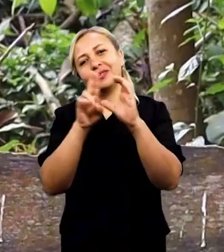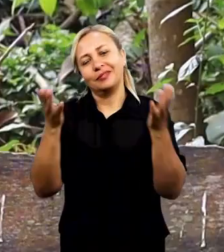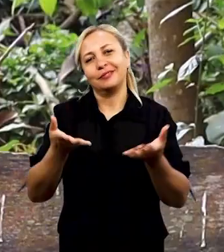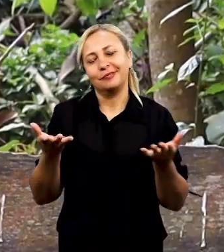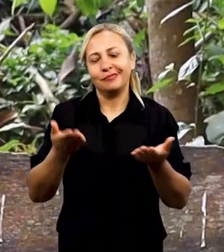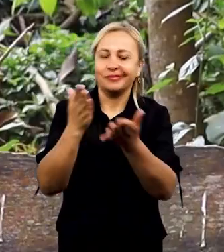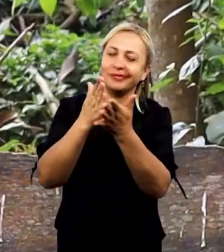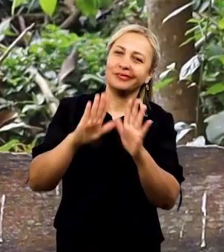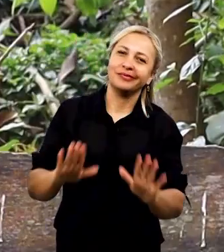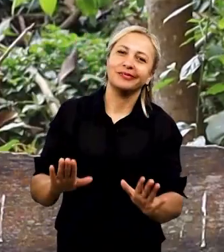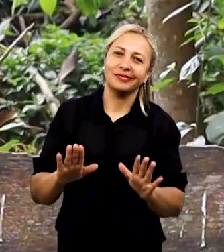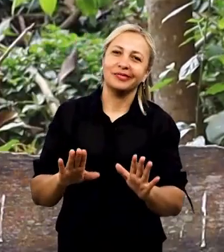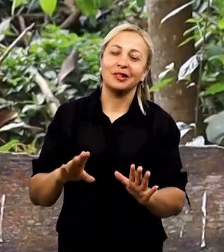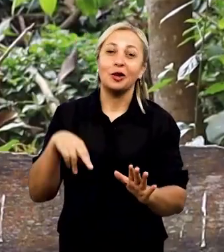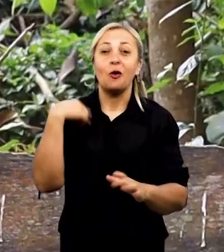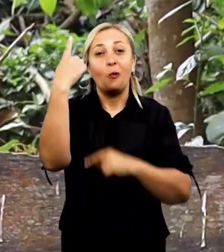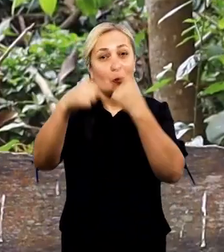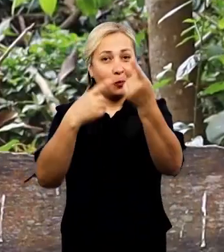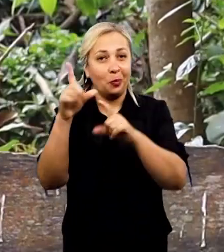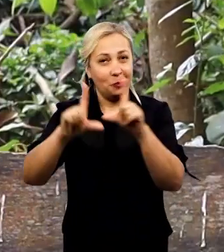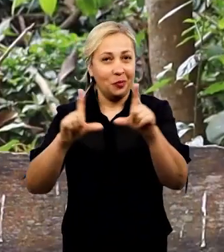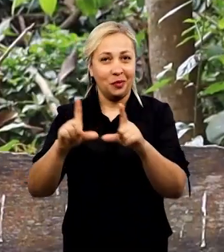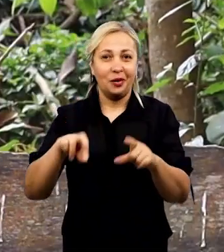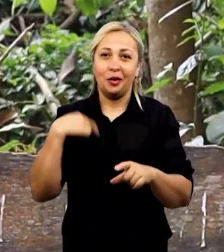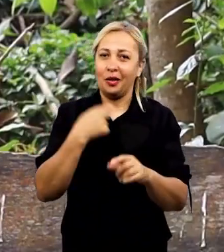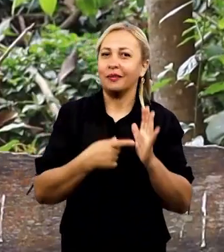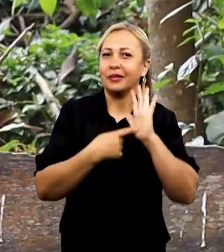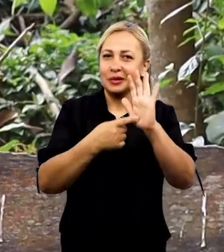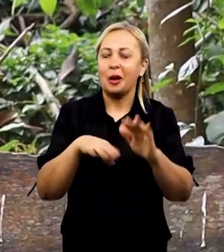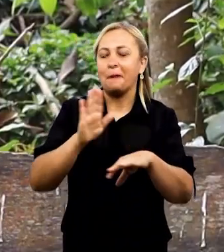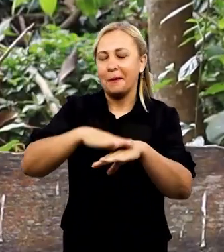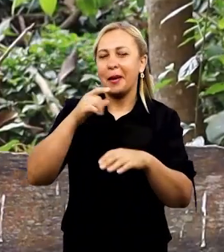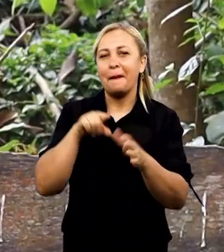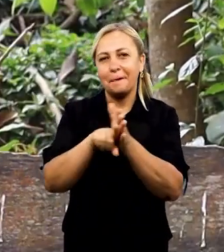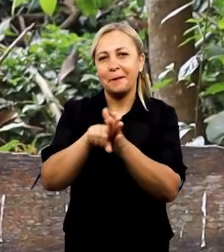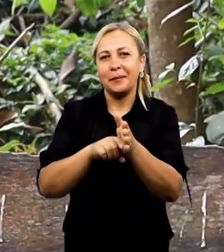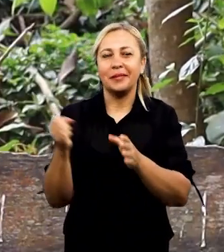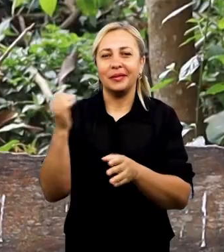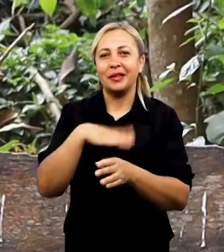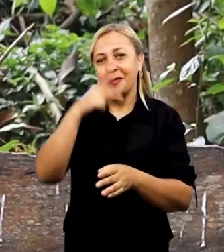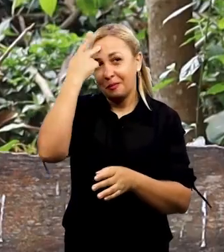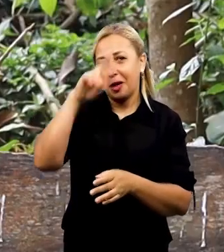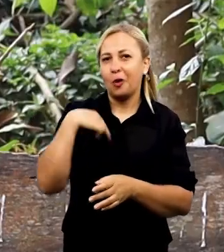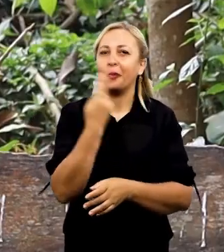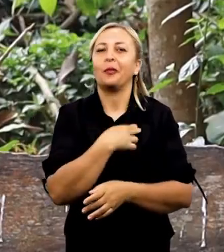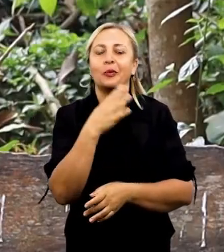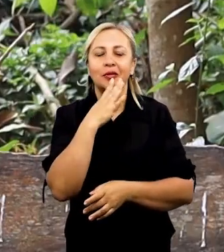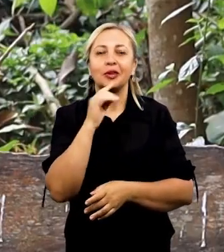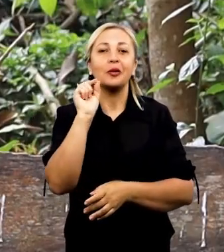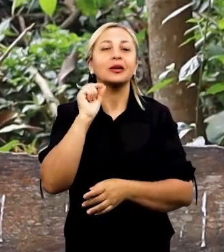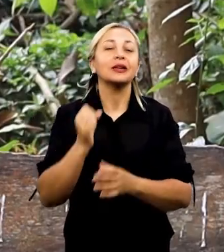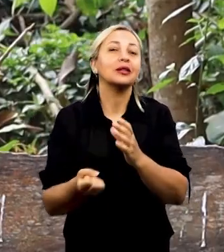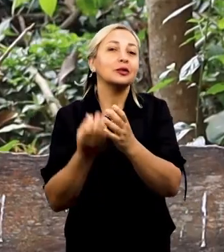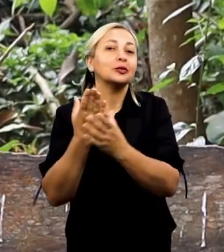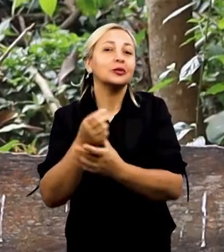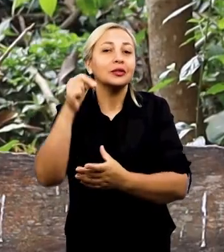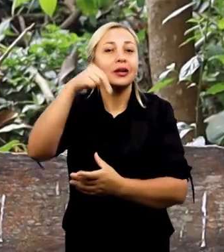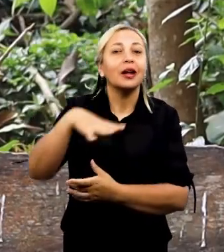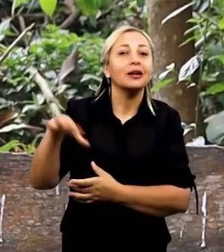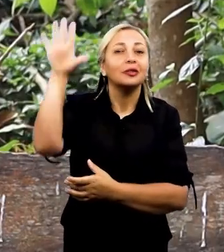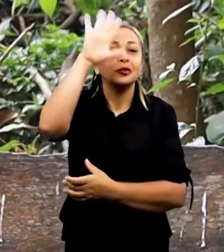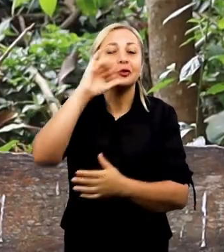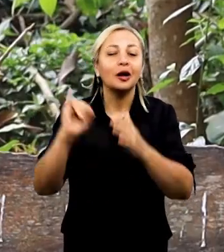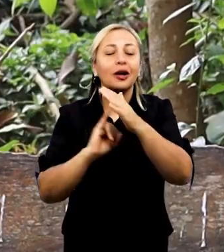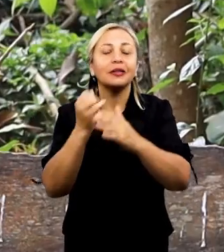O Universiência de hoje fica por aqui. No próximo programa, traremos mais pesquisas inovadoras para a gente conhecer o que tem sido